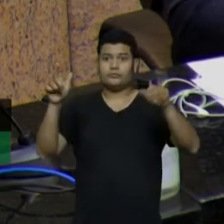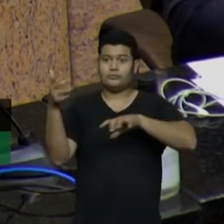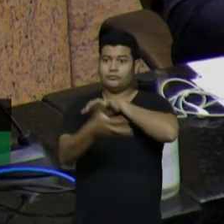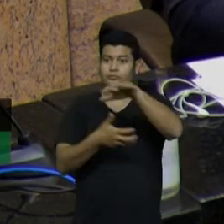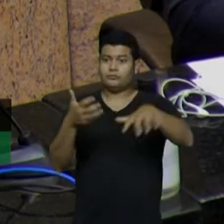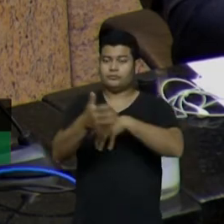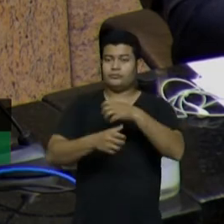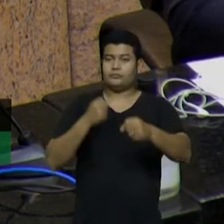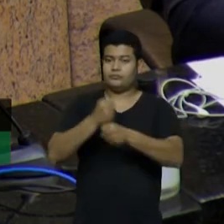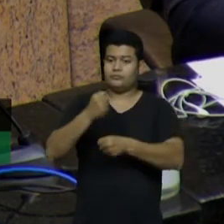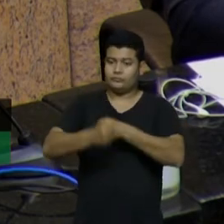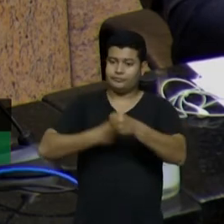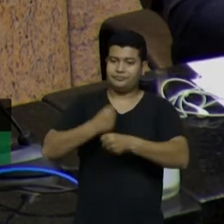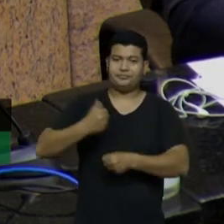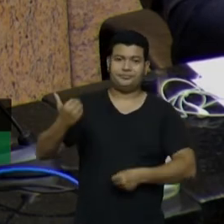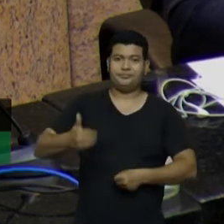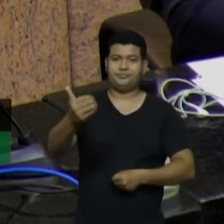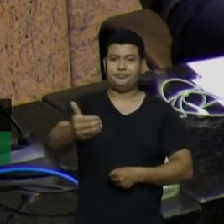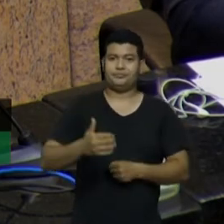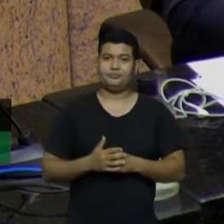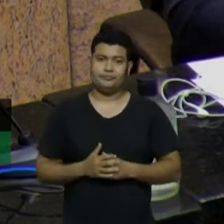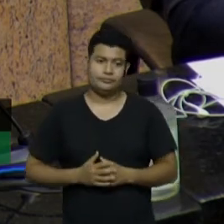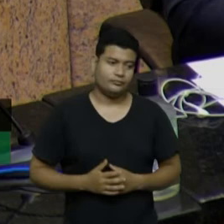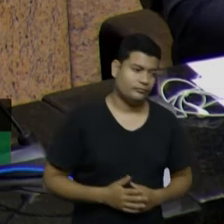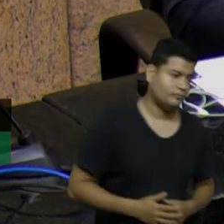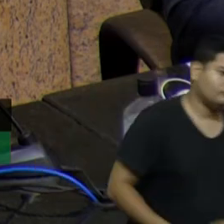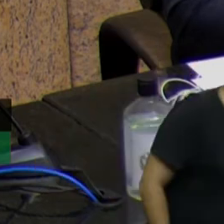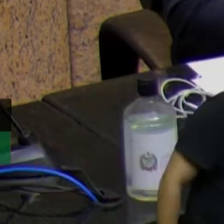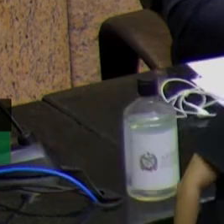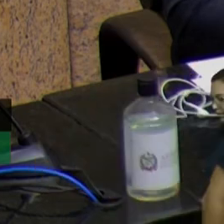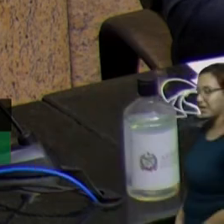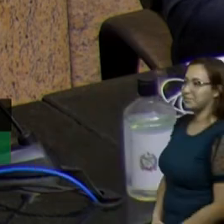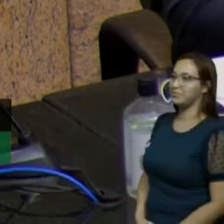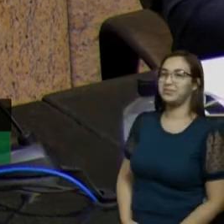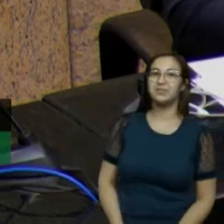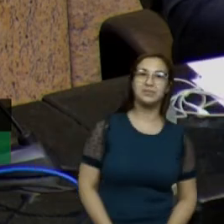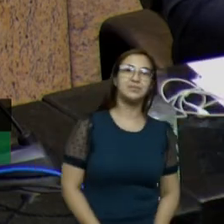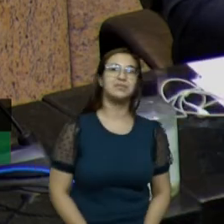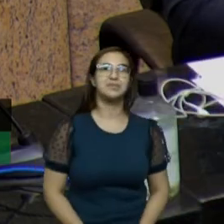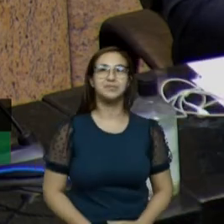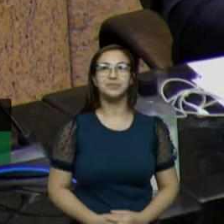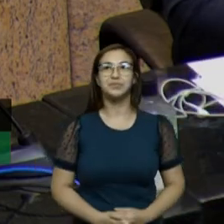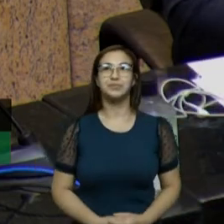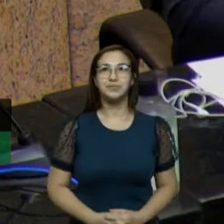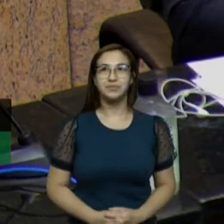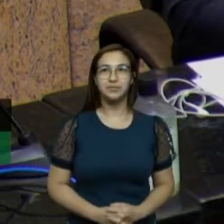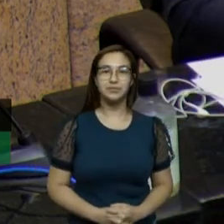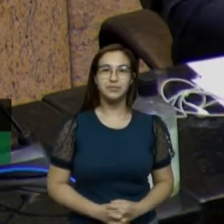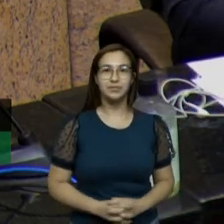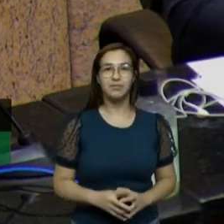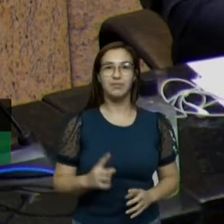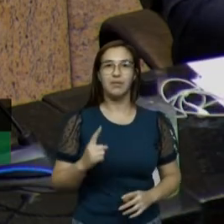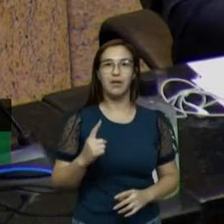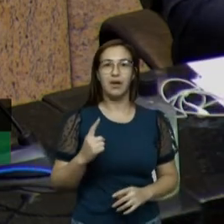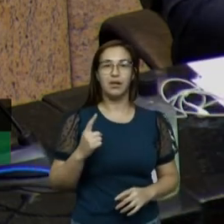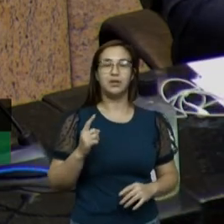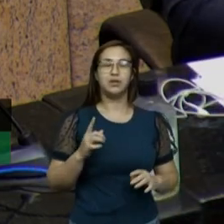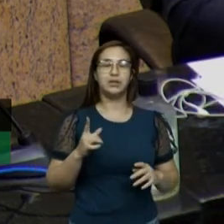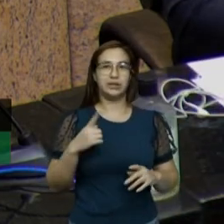pelos universitários. Aliás, quem é egresso da Universidade Federal, eu sou um dos egressos